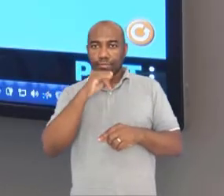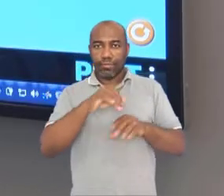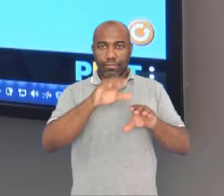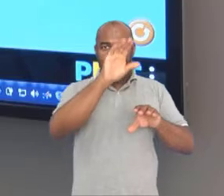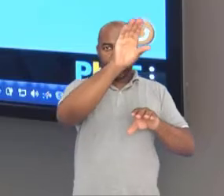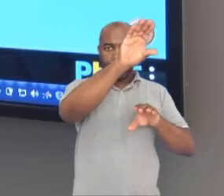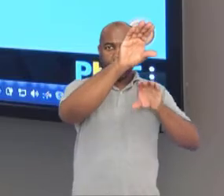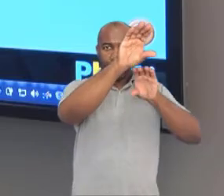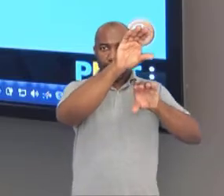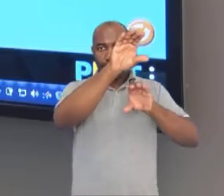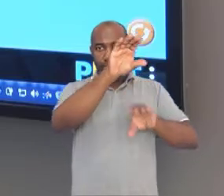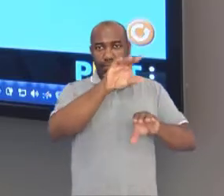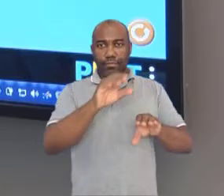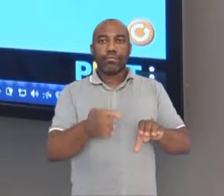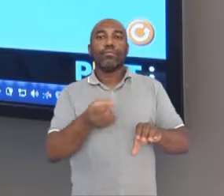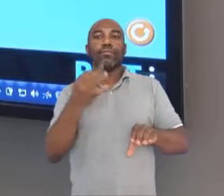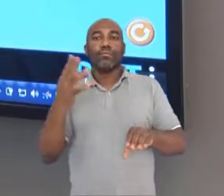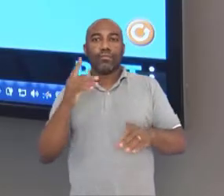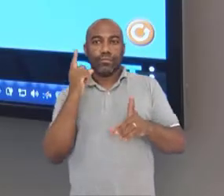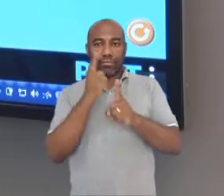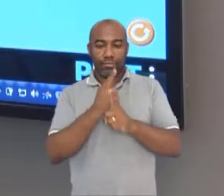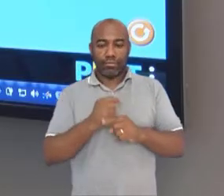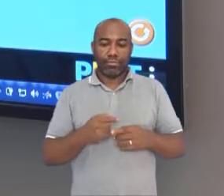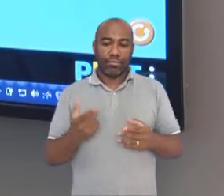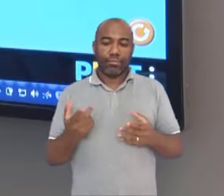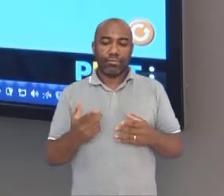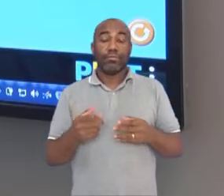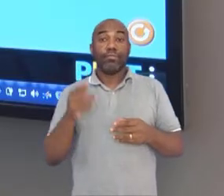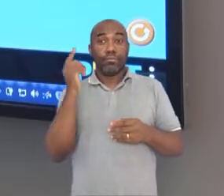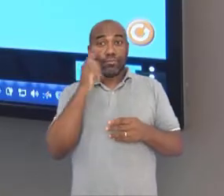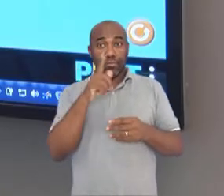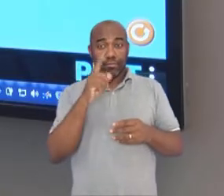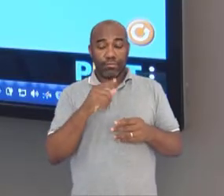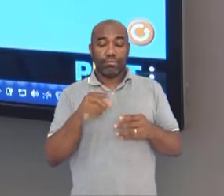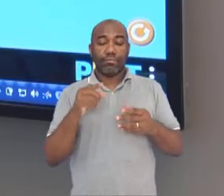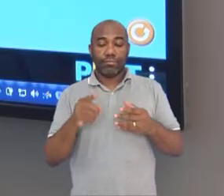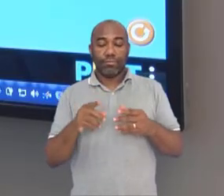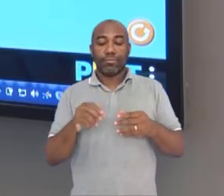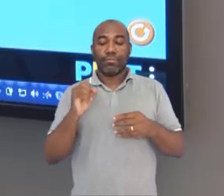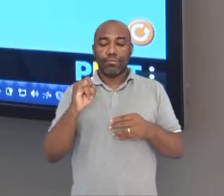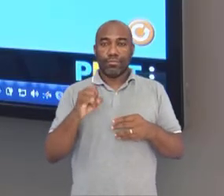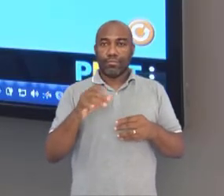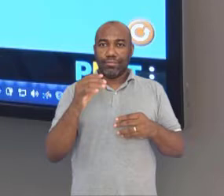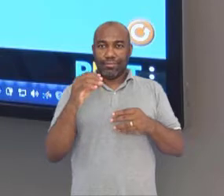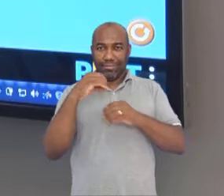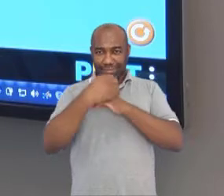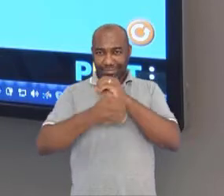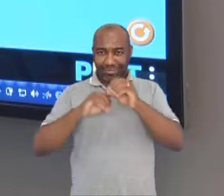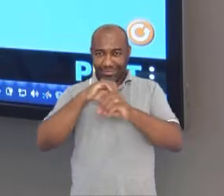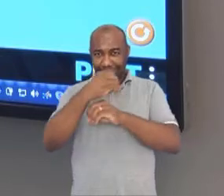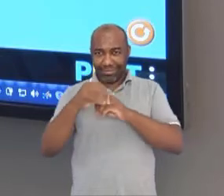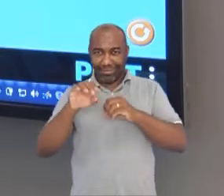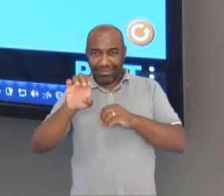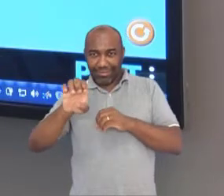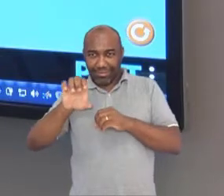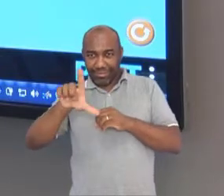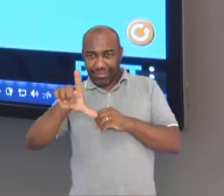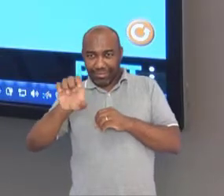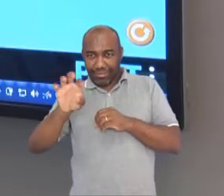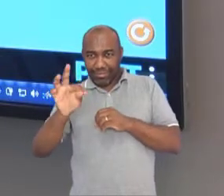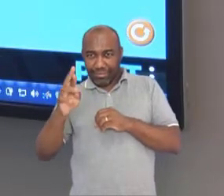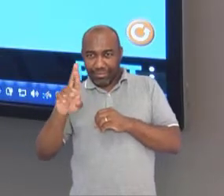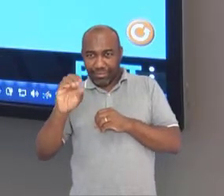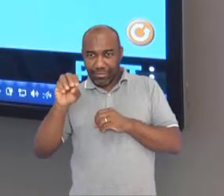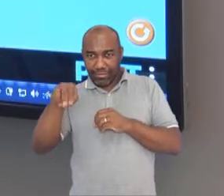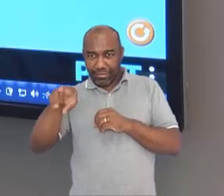nesse circuito? Aqui você tem um único condutor. Quando esses elétrons chegam nesse ponto, que